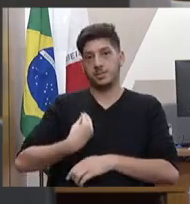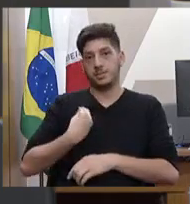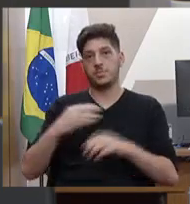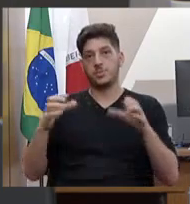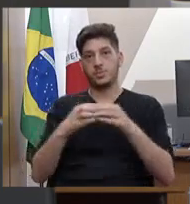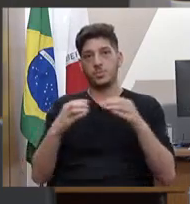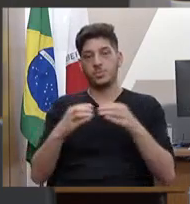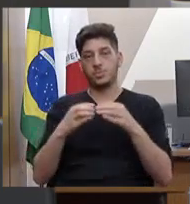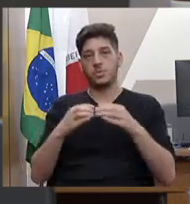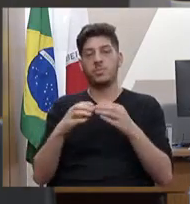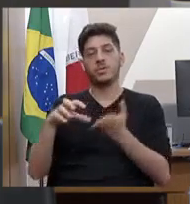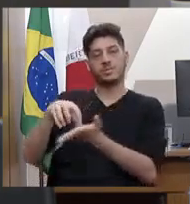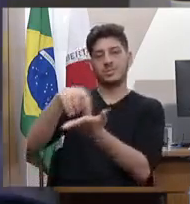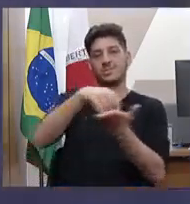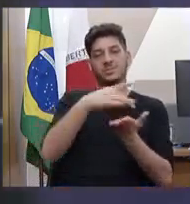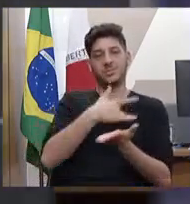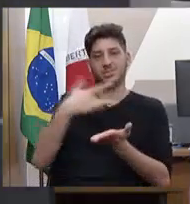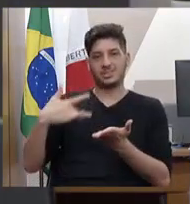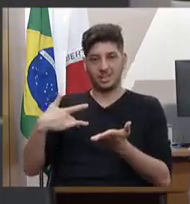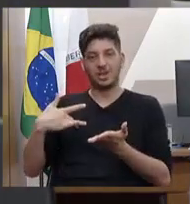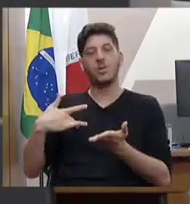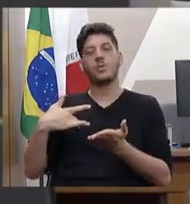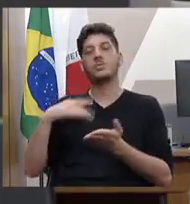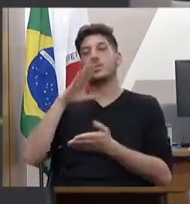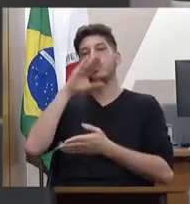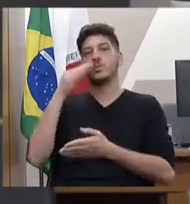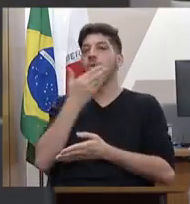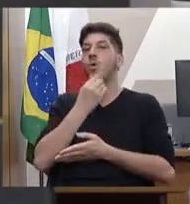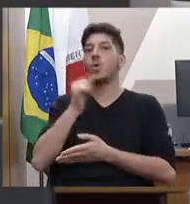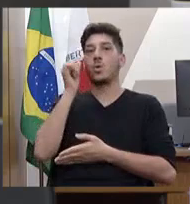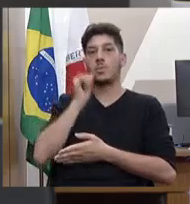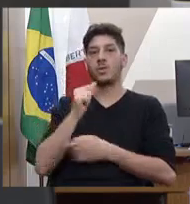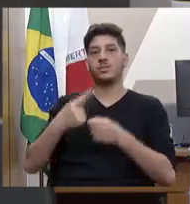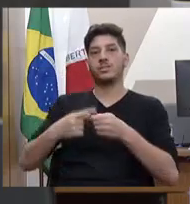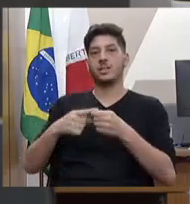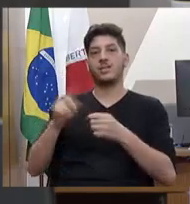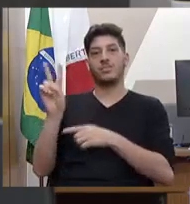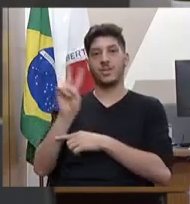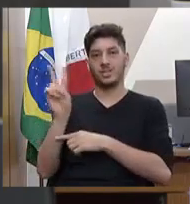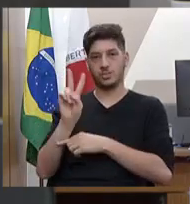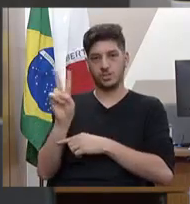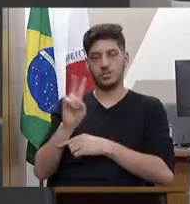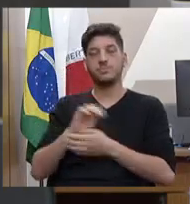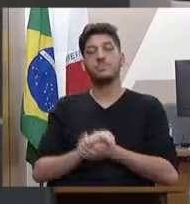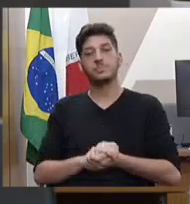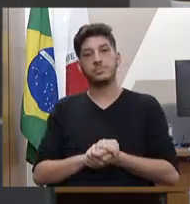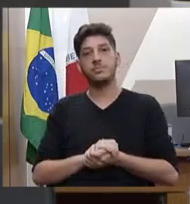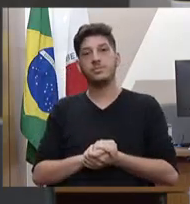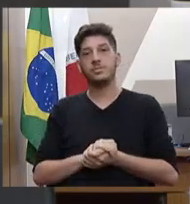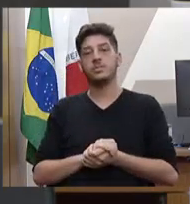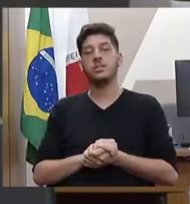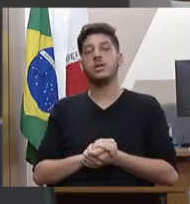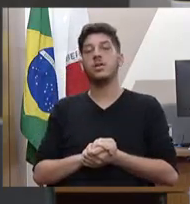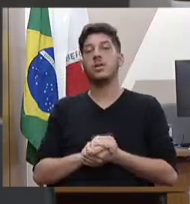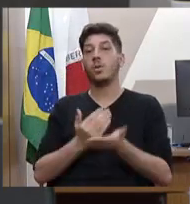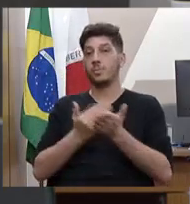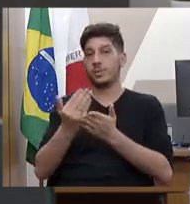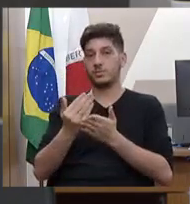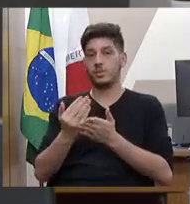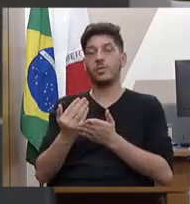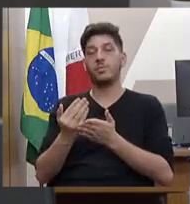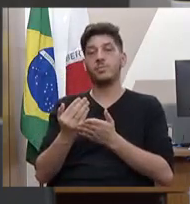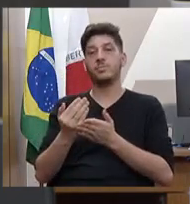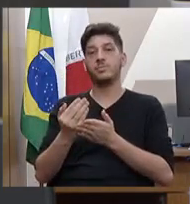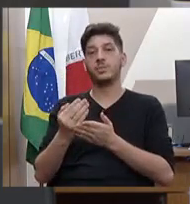intercessorial de saúde e saúde do trabalhadores e Trabalhadores de Varginha foi desde 2020 foi